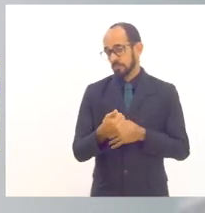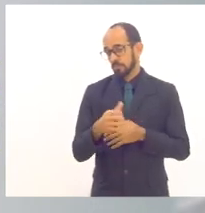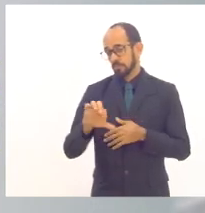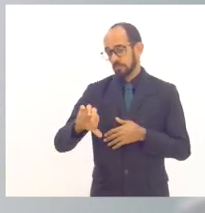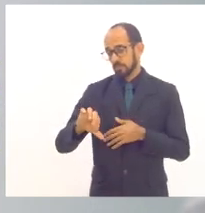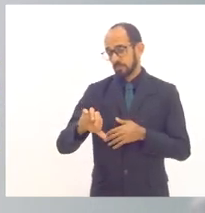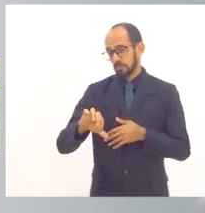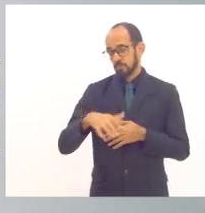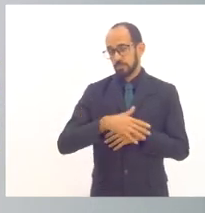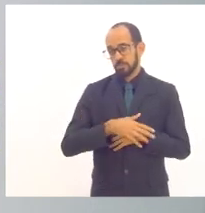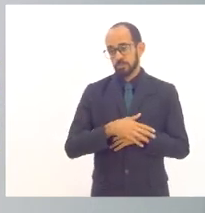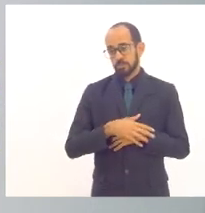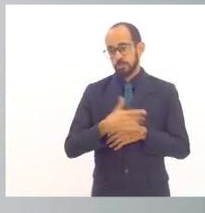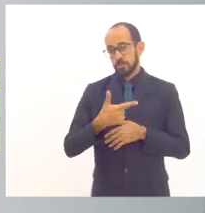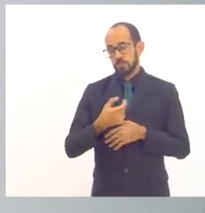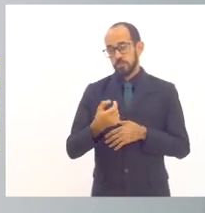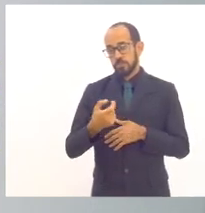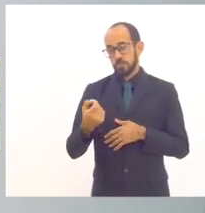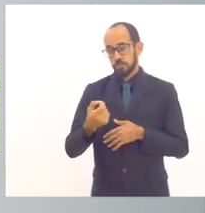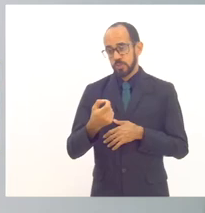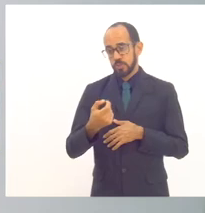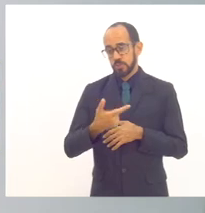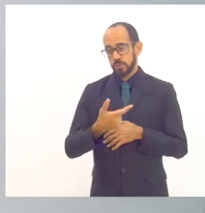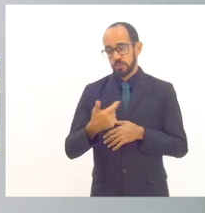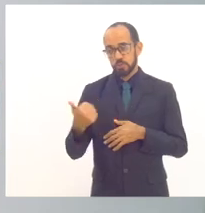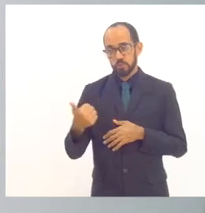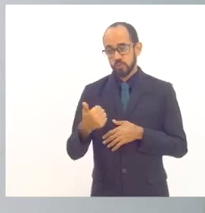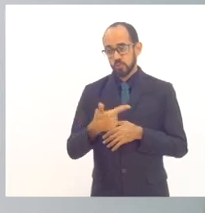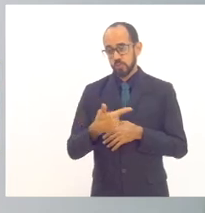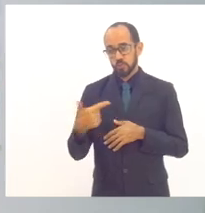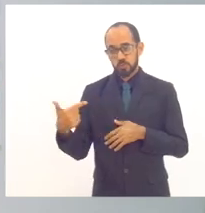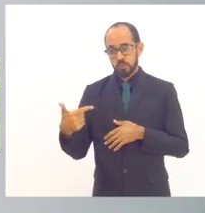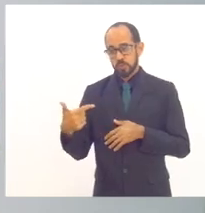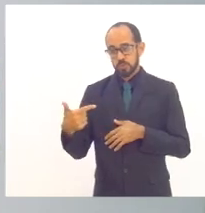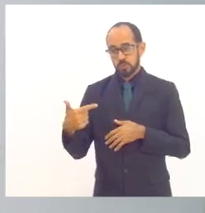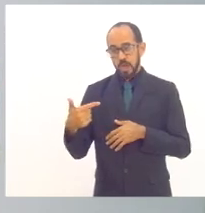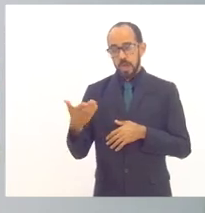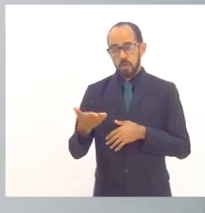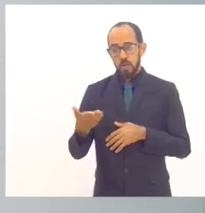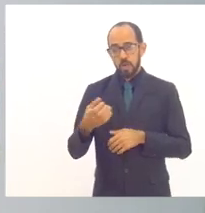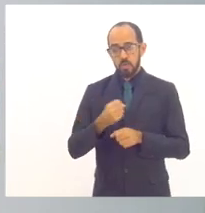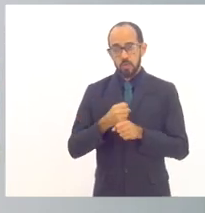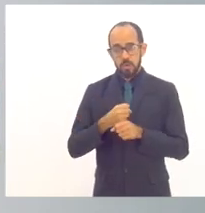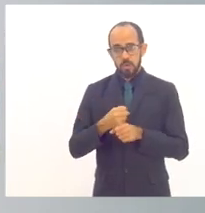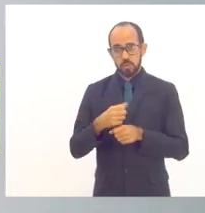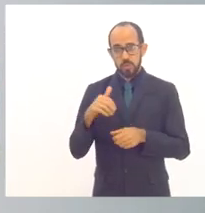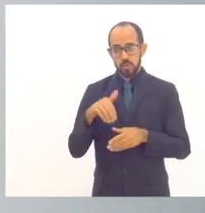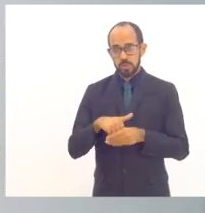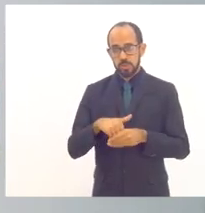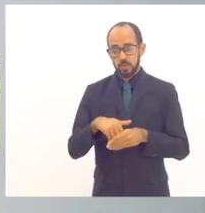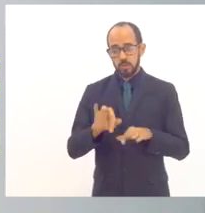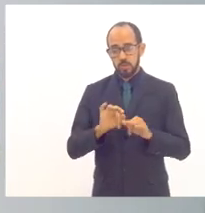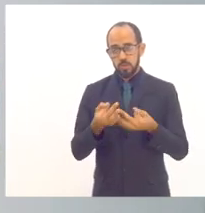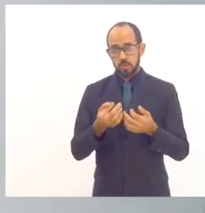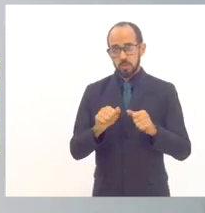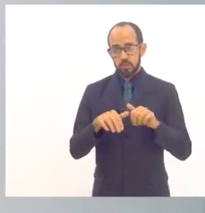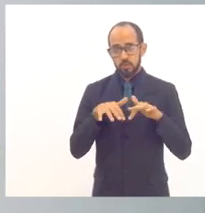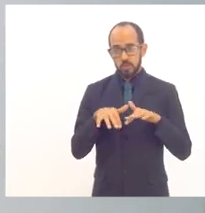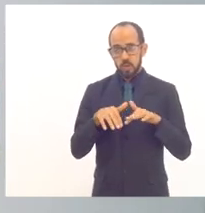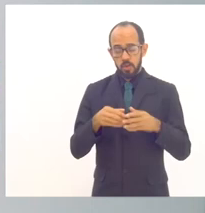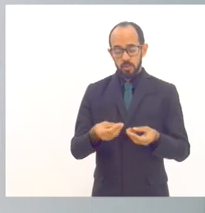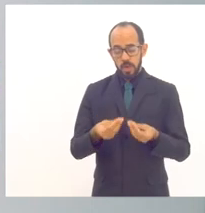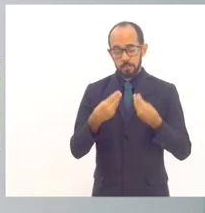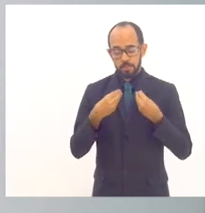2019, aí vem 2020, 2021, 2022, ano de eleição, o fórum traz para a gente